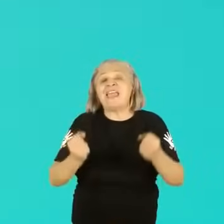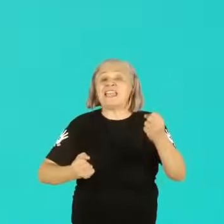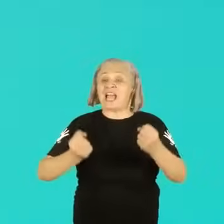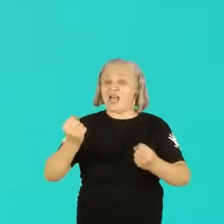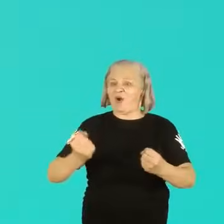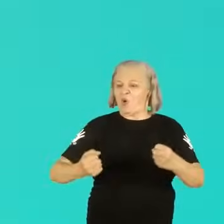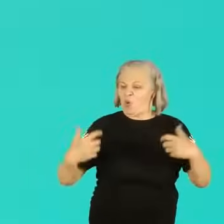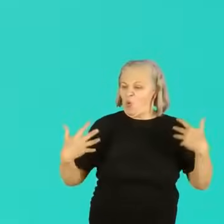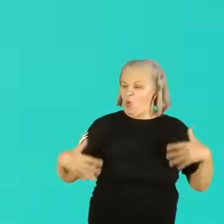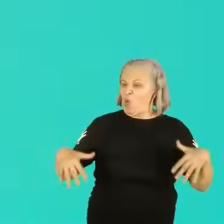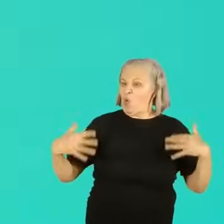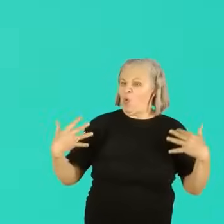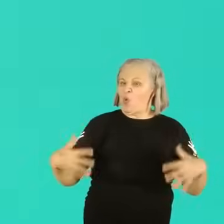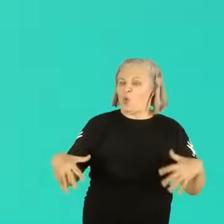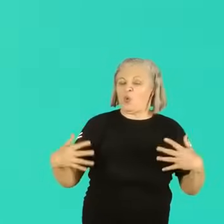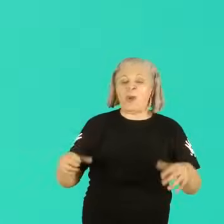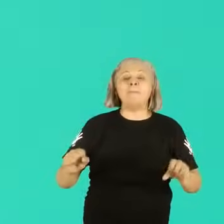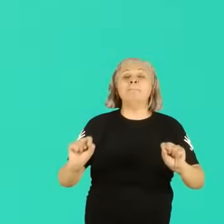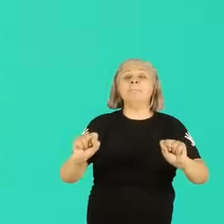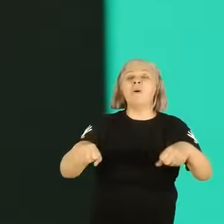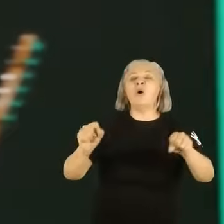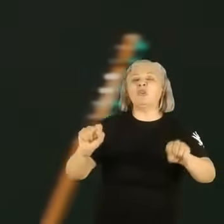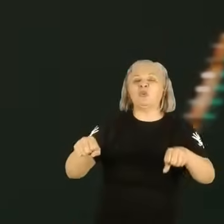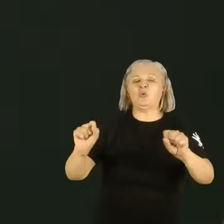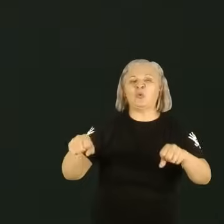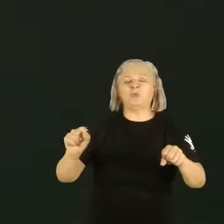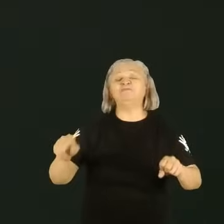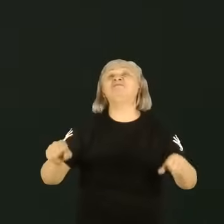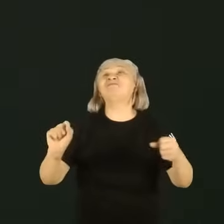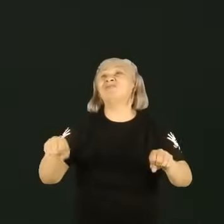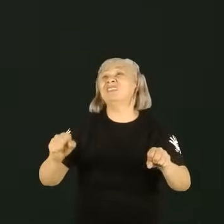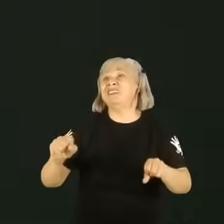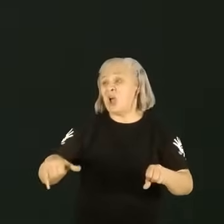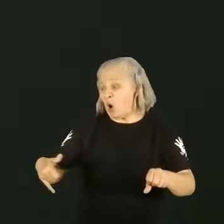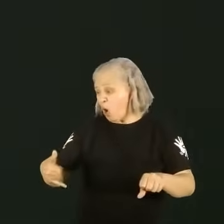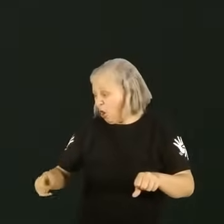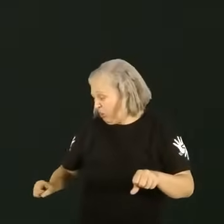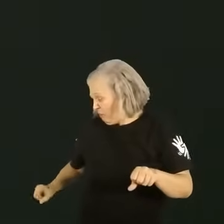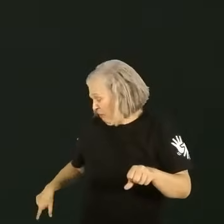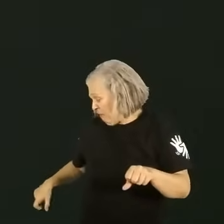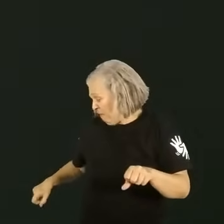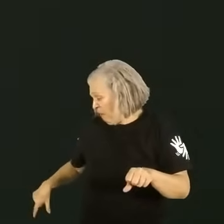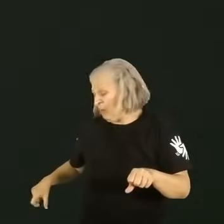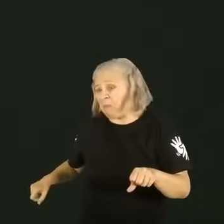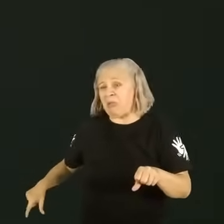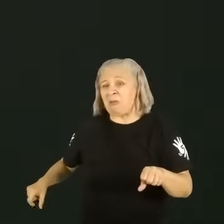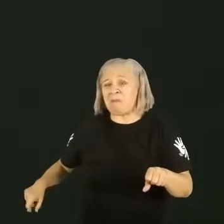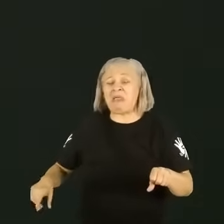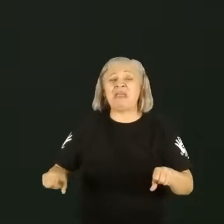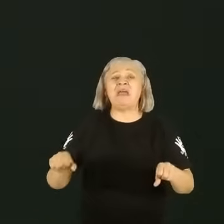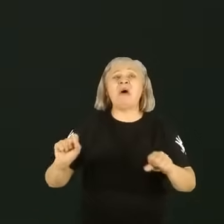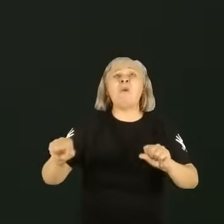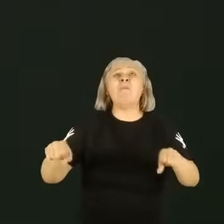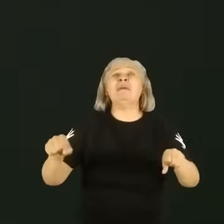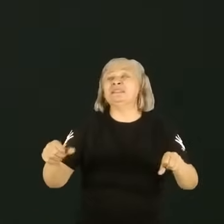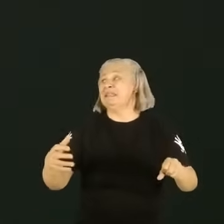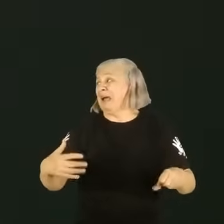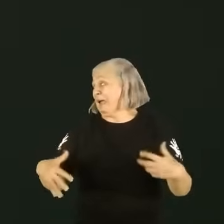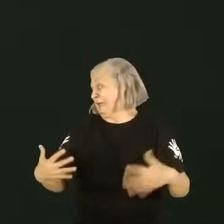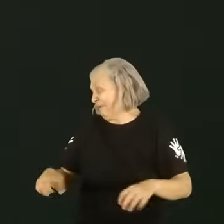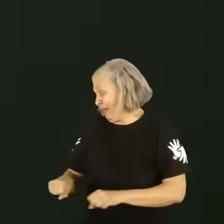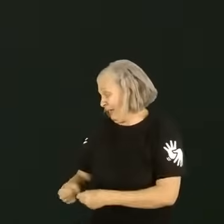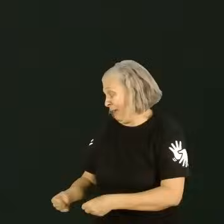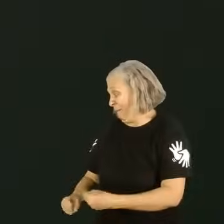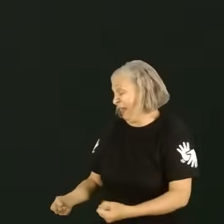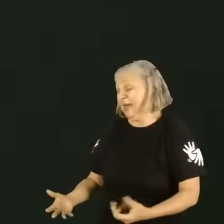andando, bichinha soltando óleo, motoquinha. Ela vinha orando: oh Deus, não quebra, em nome de Jesus, vou para sua casa. Mas no coração